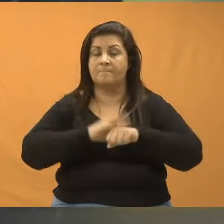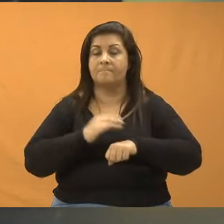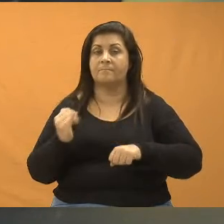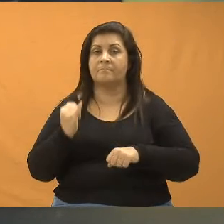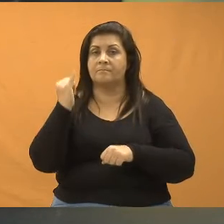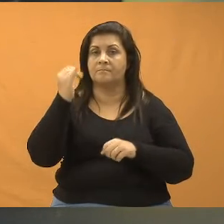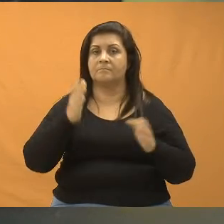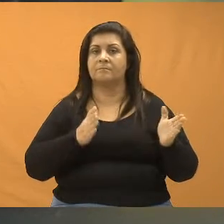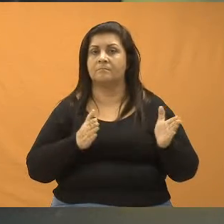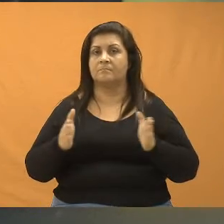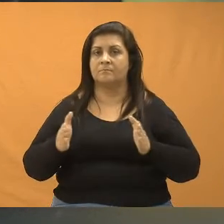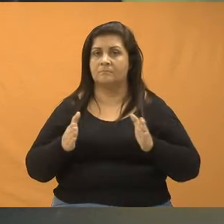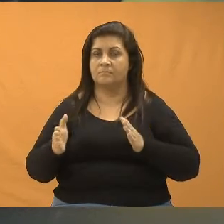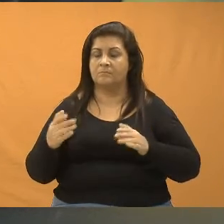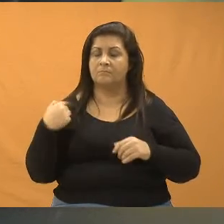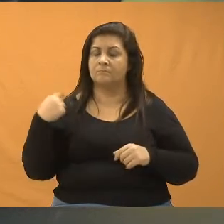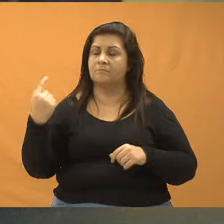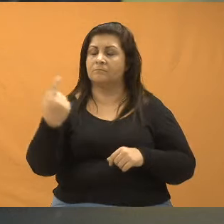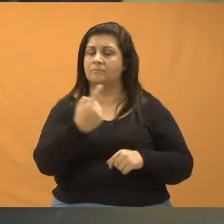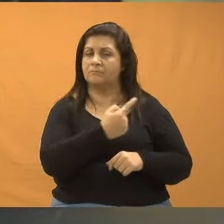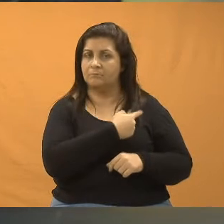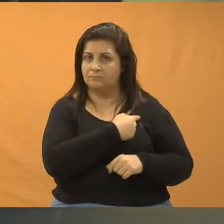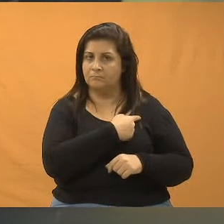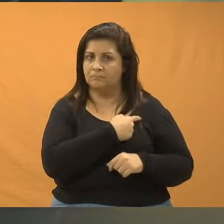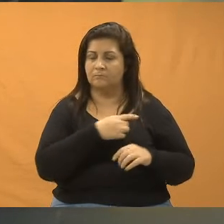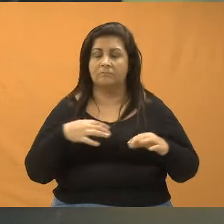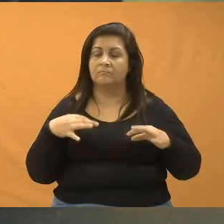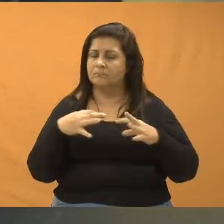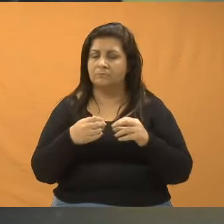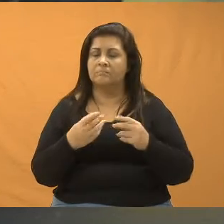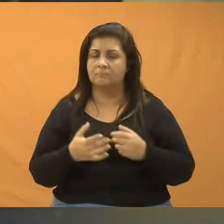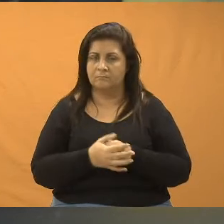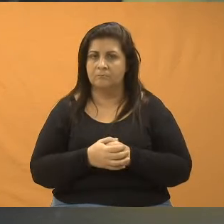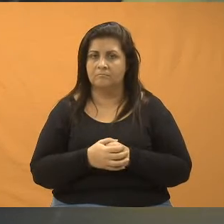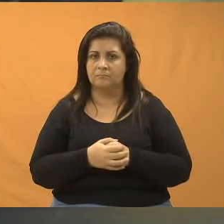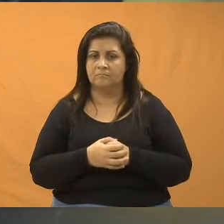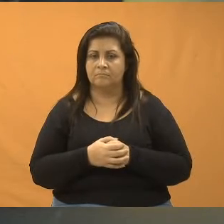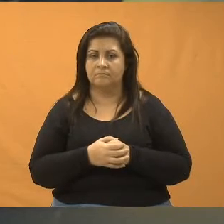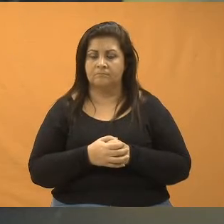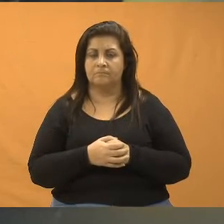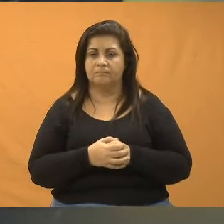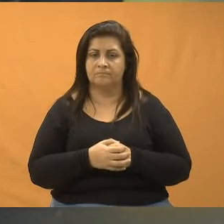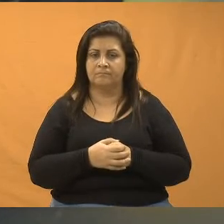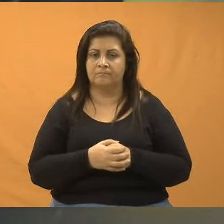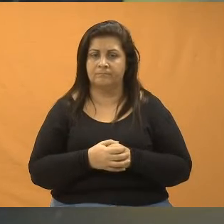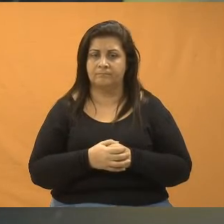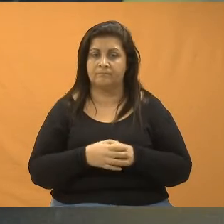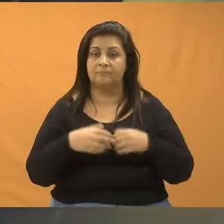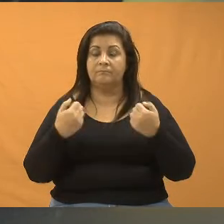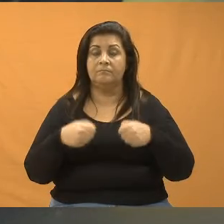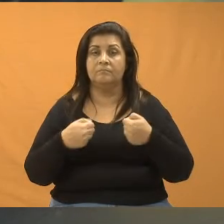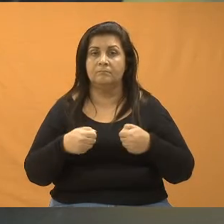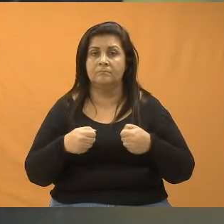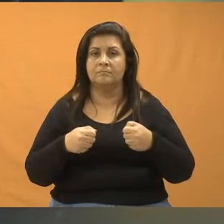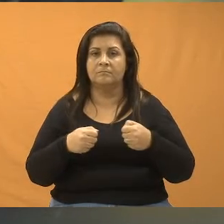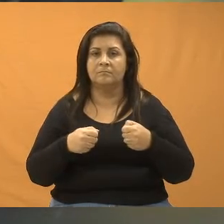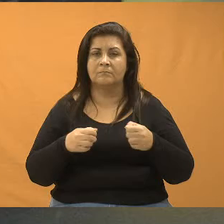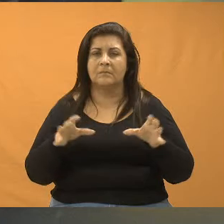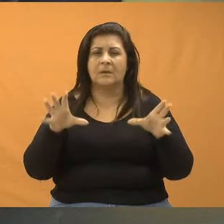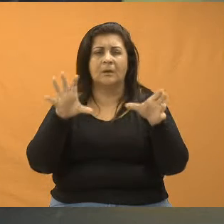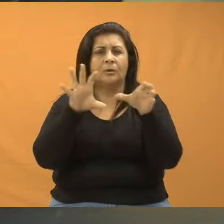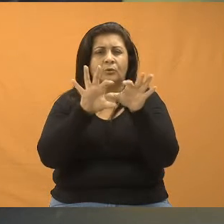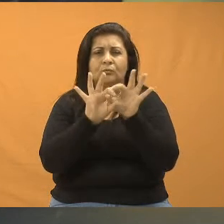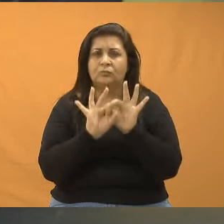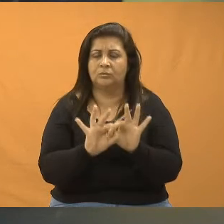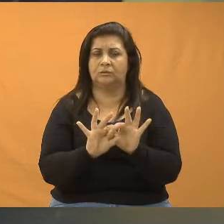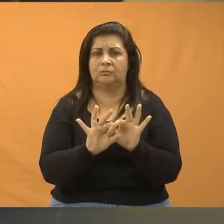importantes do mandato de todos nós, e a gente tem que fazer, eu acho que tem que ser um somatório de forças ali, está